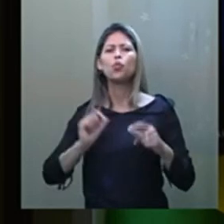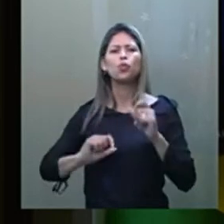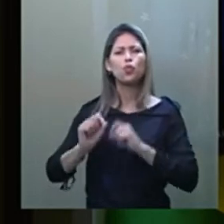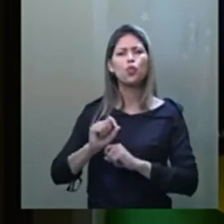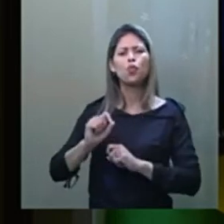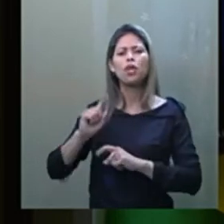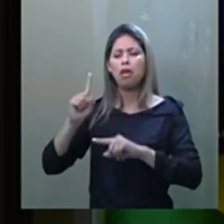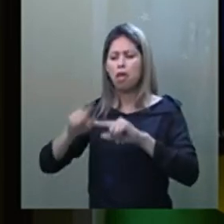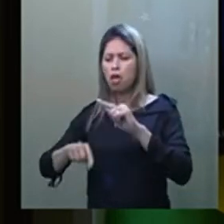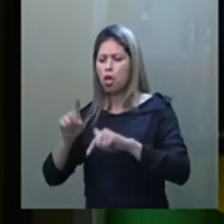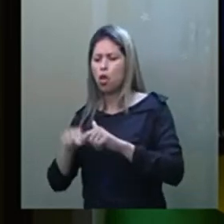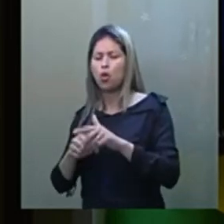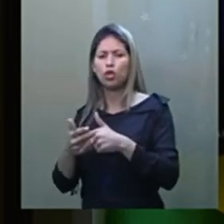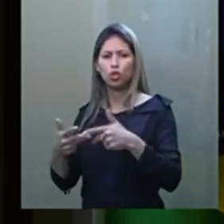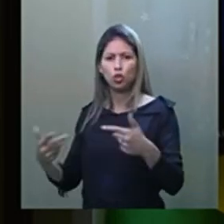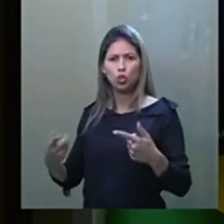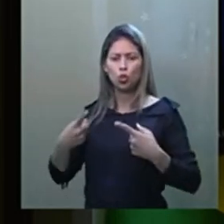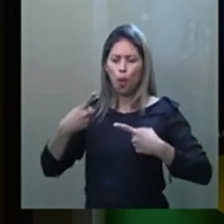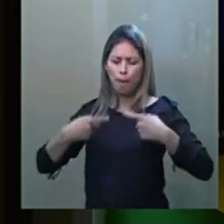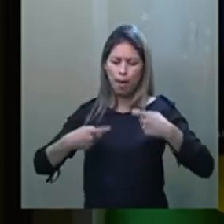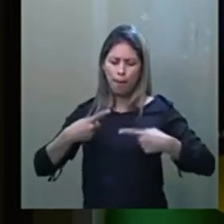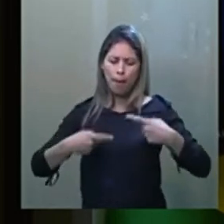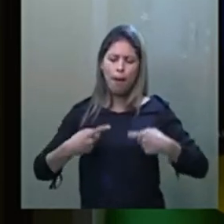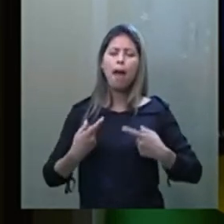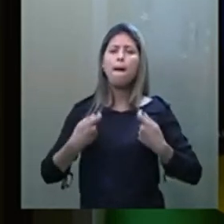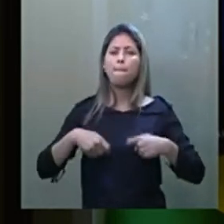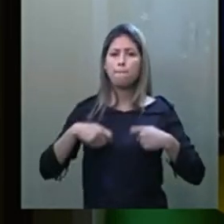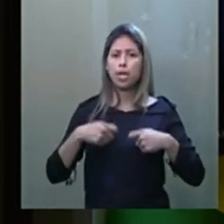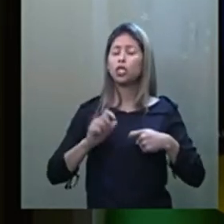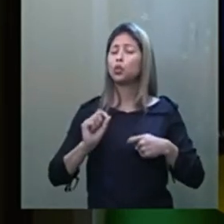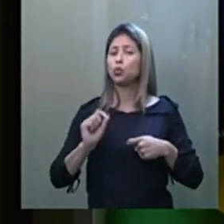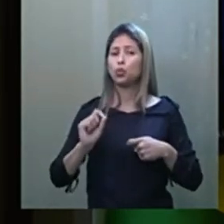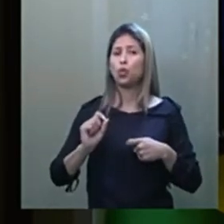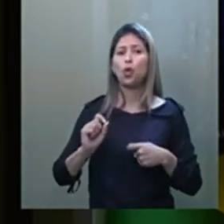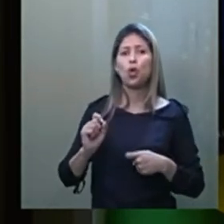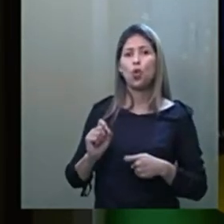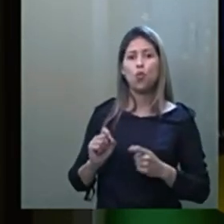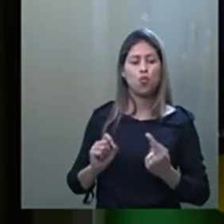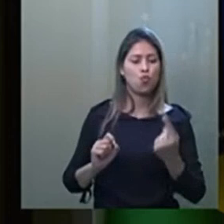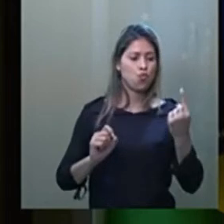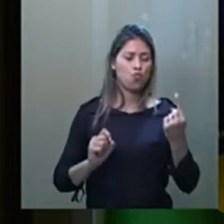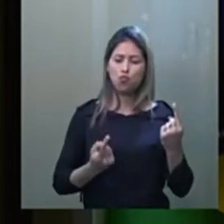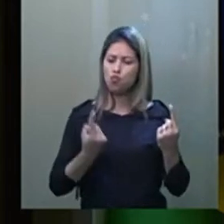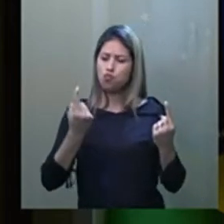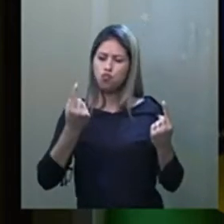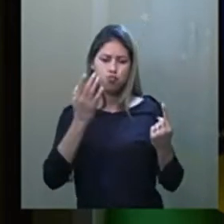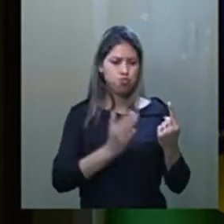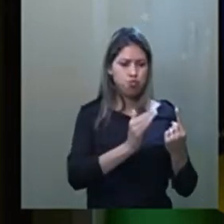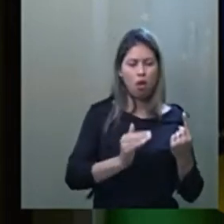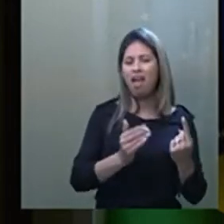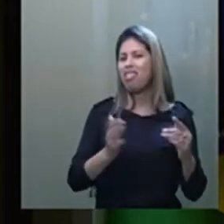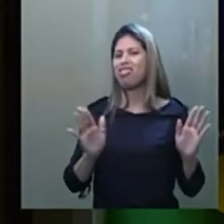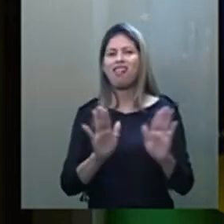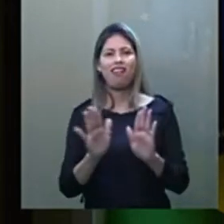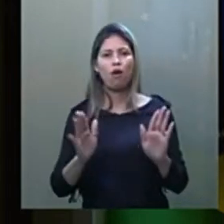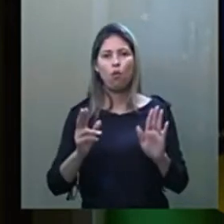precisam ser empregados. Um não anula o outro, muito pelo contrário, complementa.